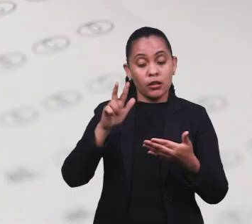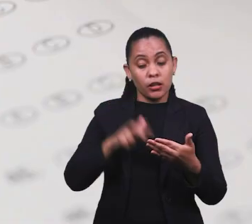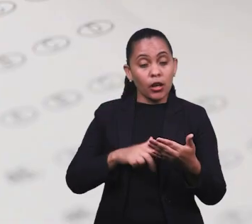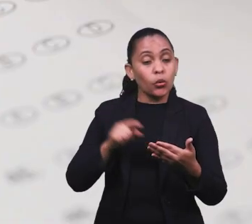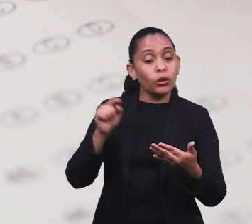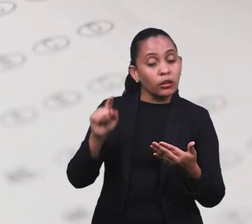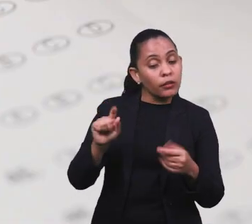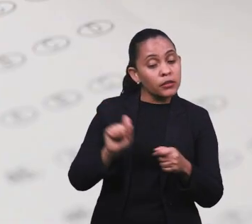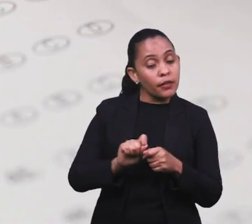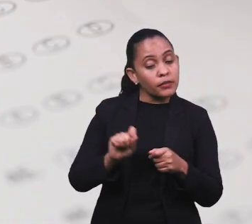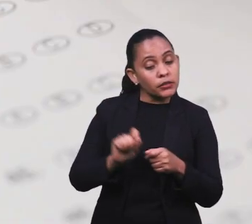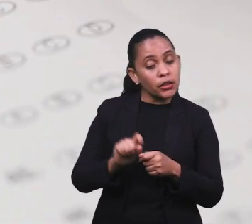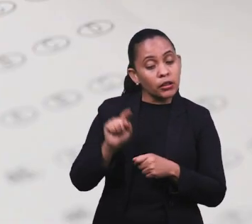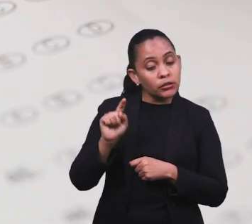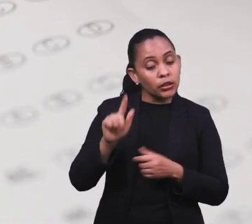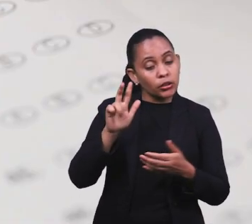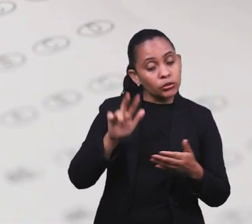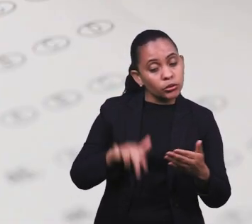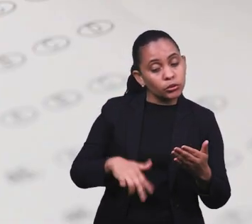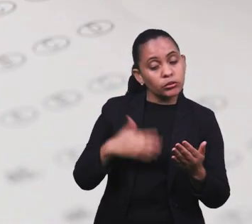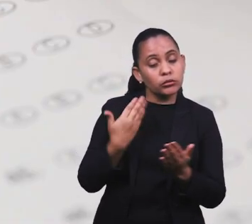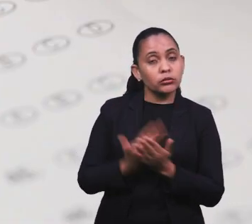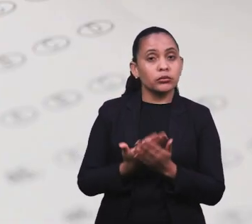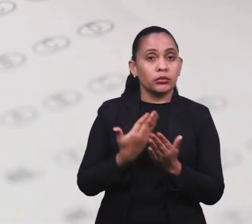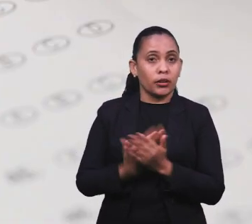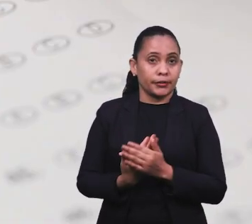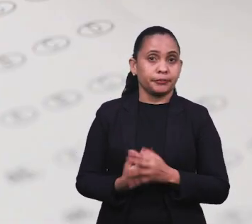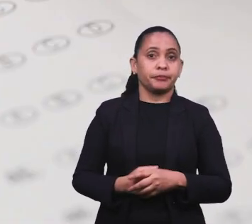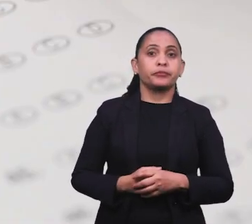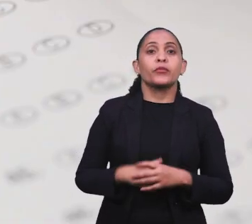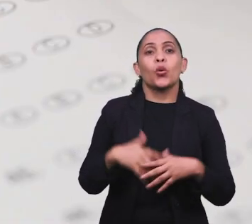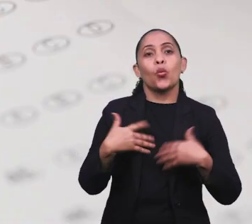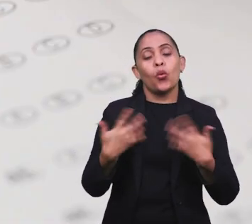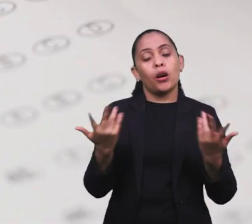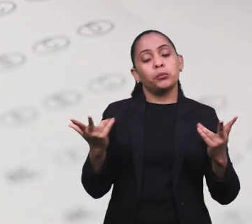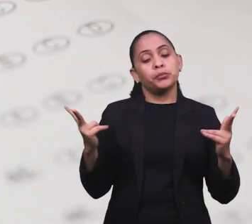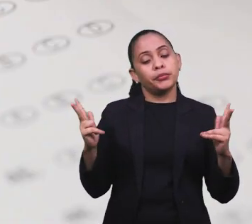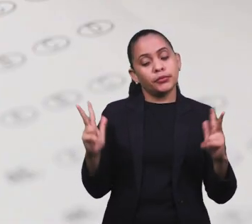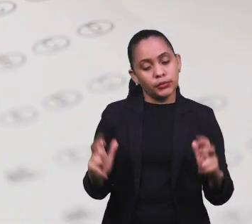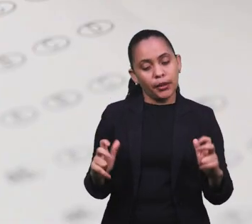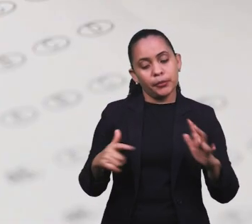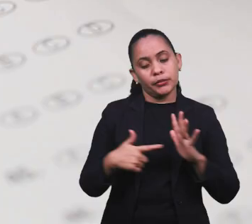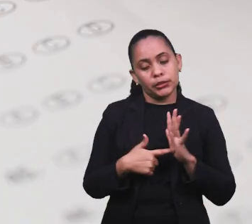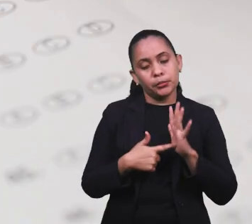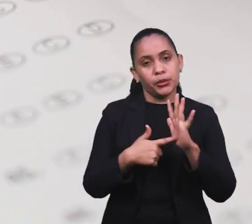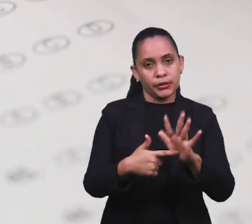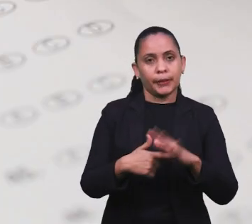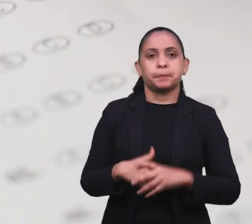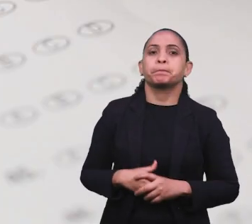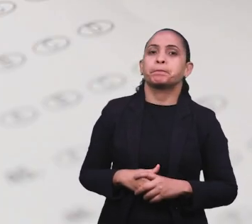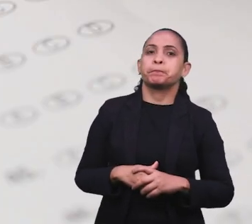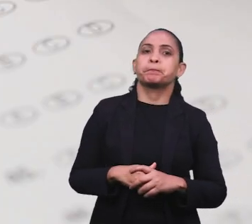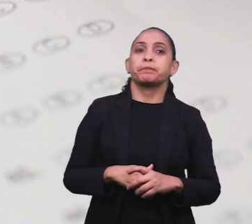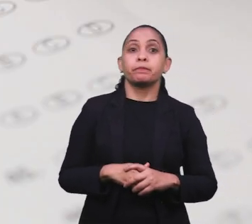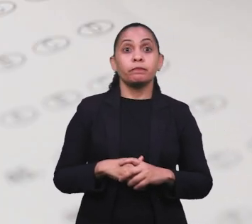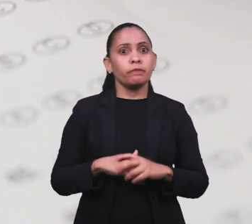que você vai, o que você vai estudar naquele momento. Qual assunto que está sendo tratado? Tá certo? Tem